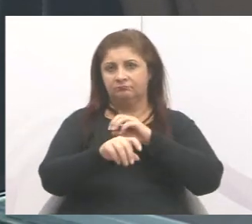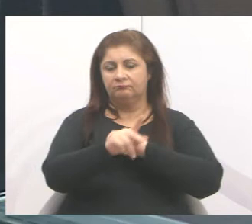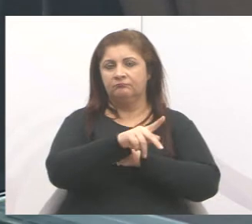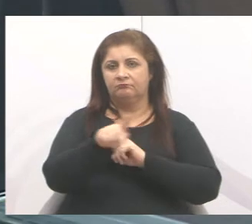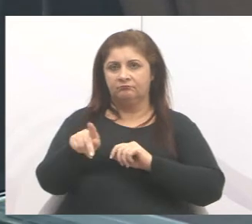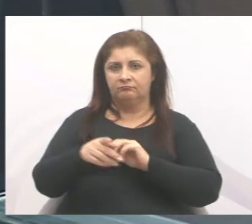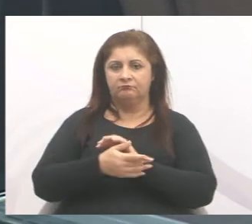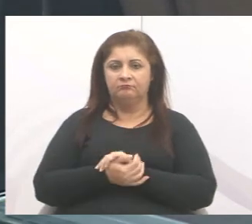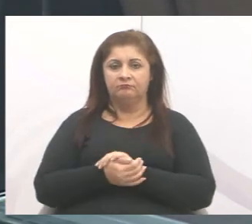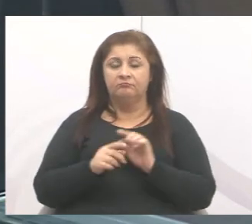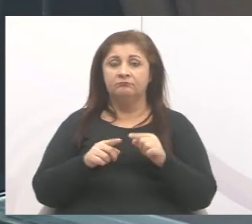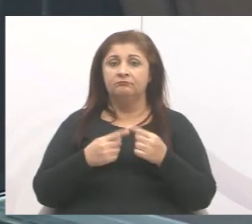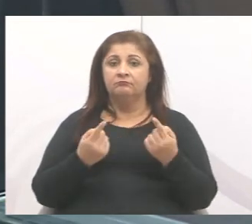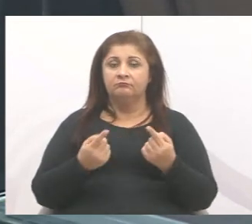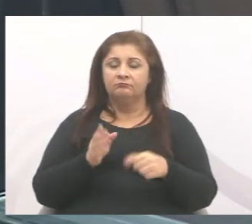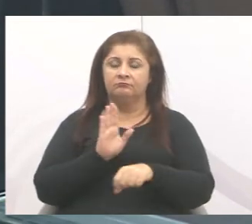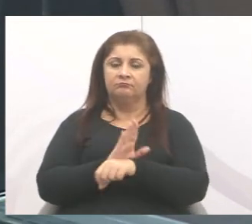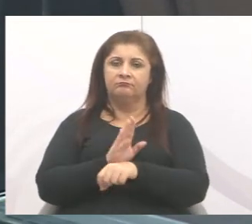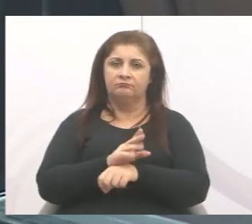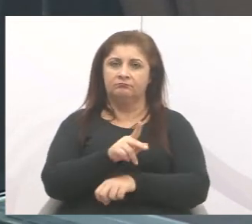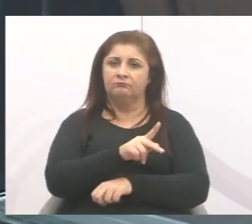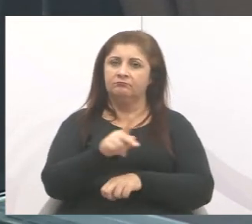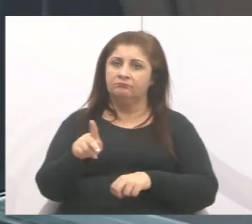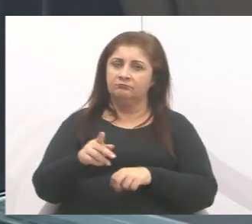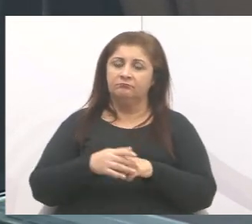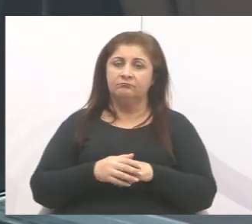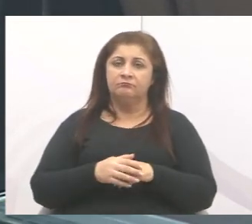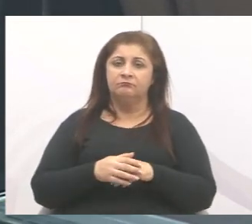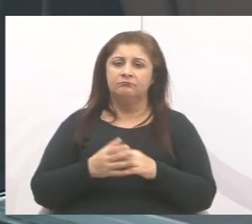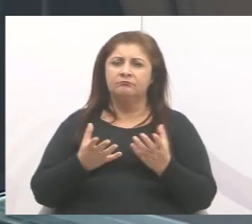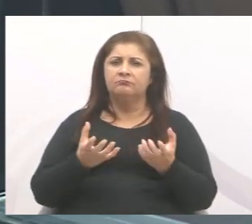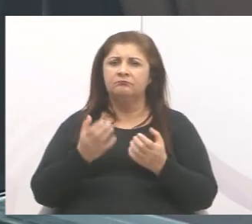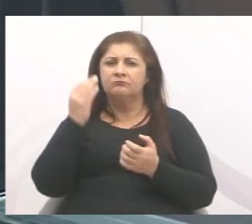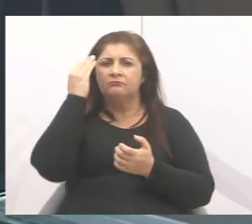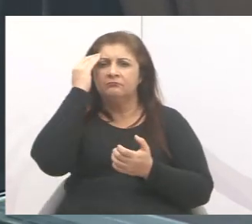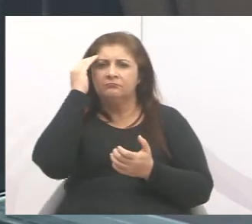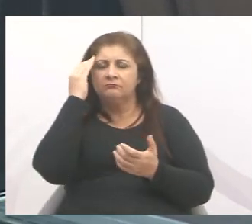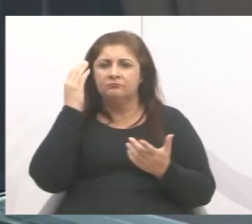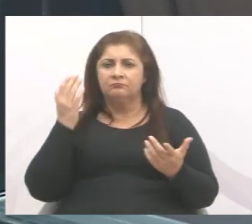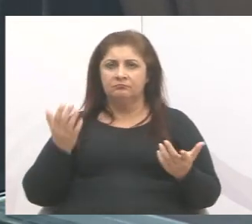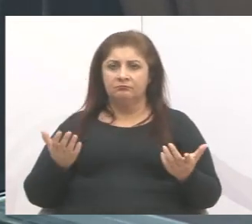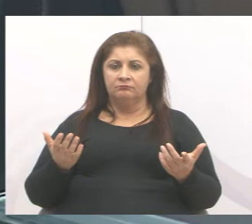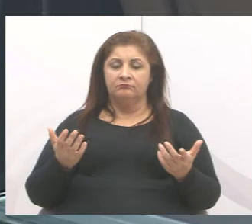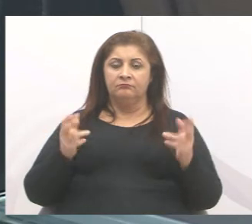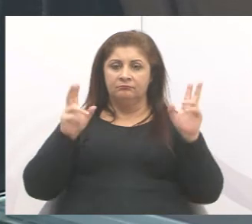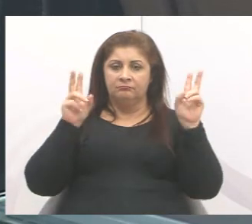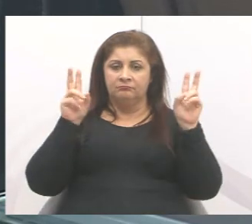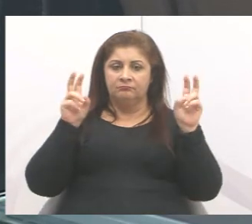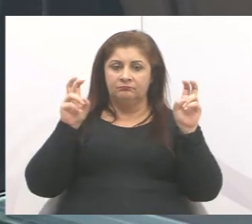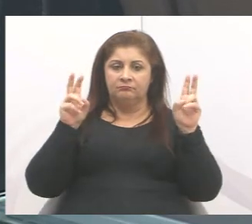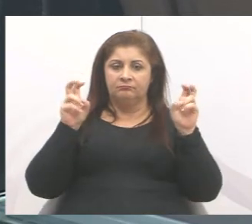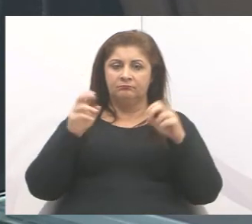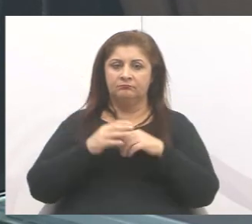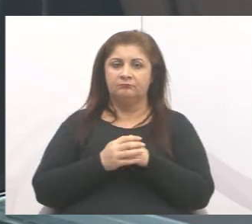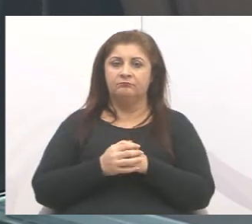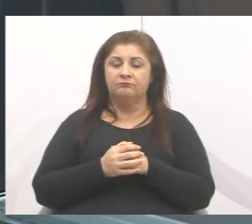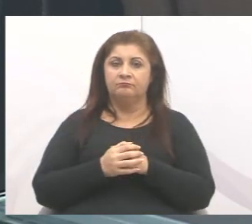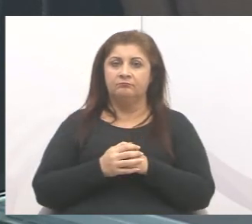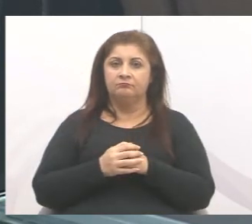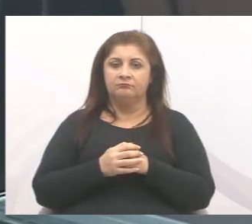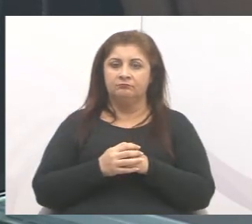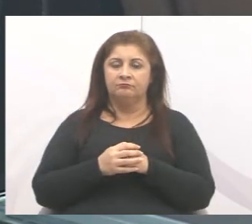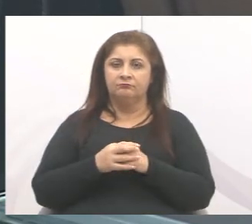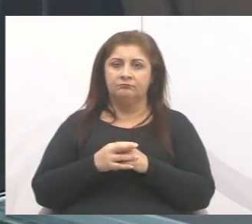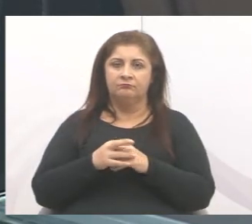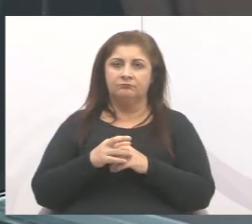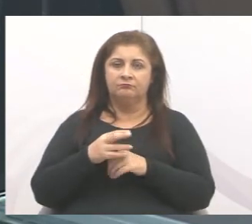mas, em defesa dos professores, eu gostaria muito de entender mais sobre a questão que o Luiz